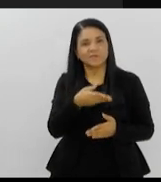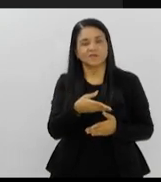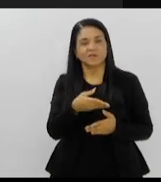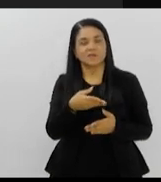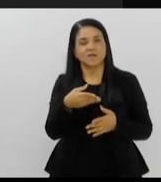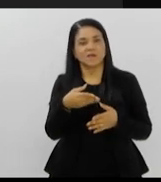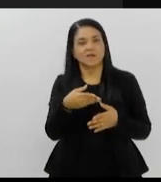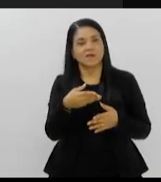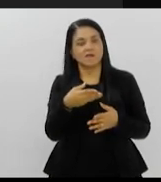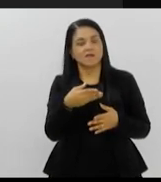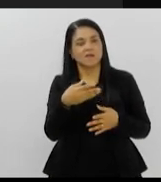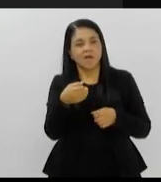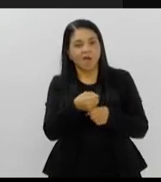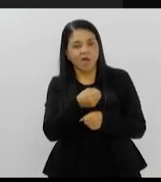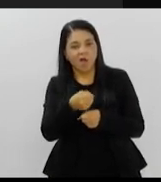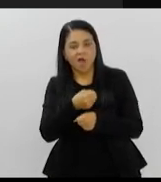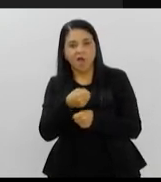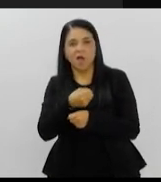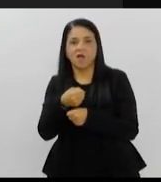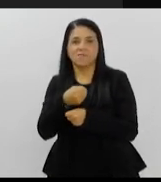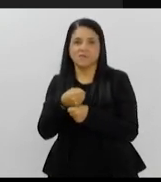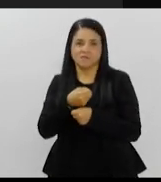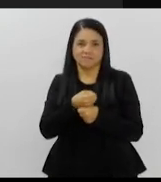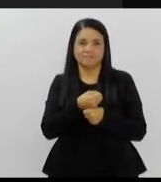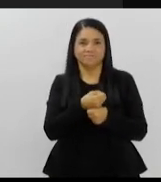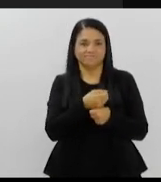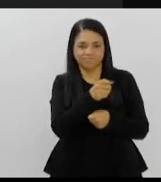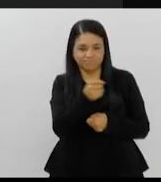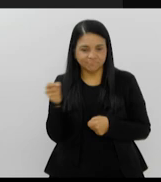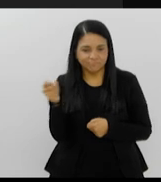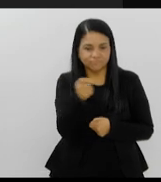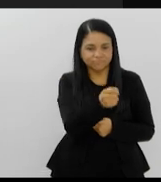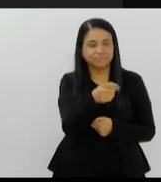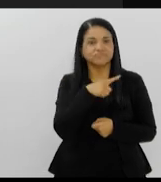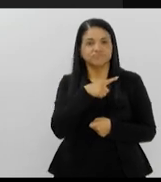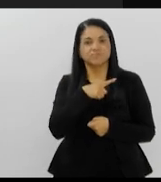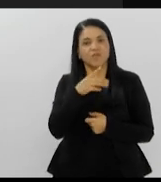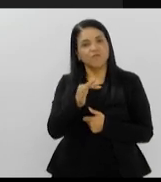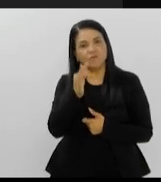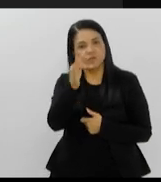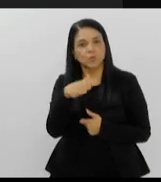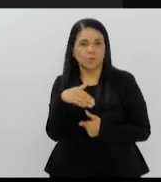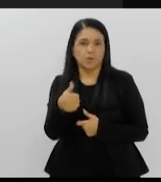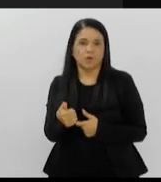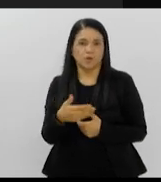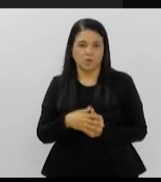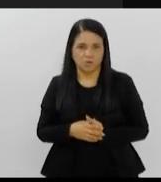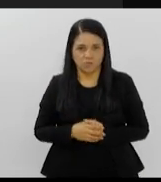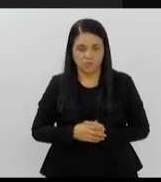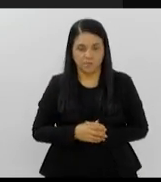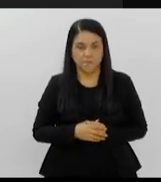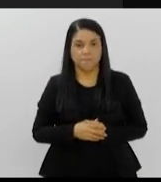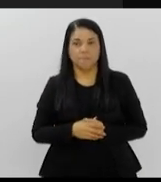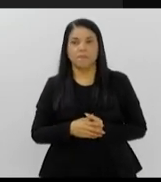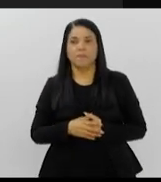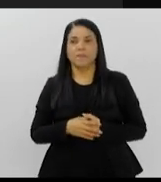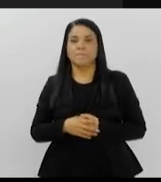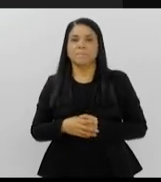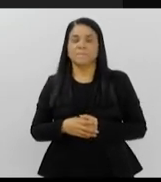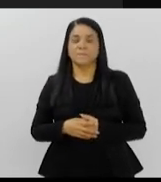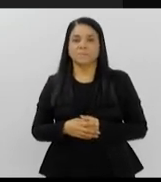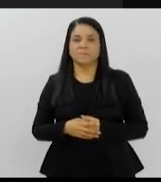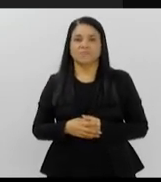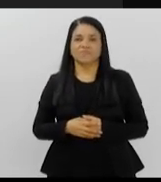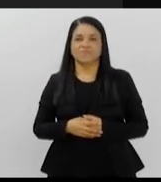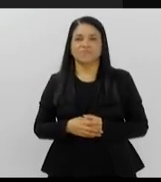de obra que está ali sem futuro, sem destino e ociosa. Então,